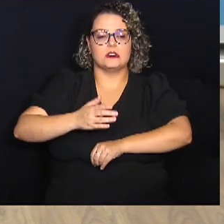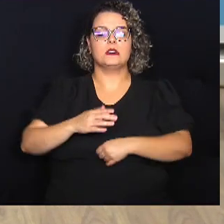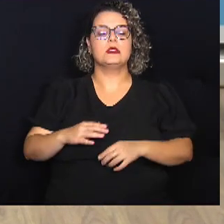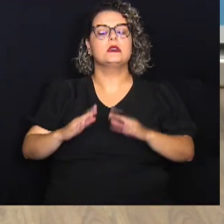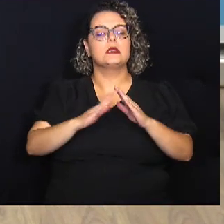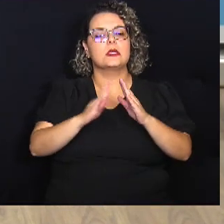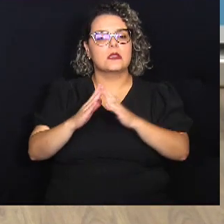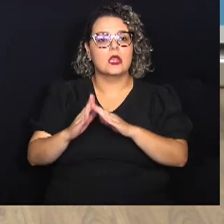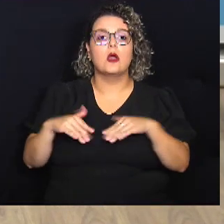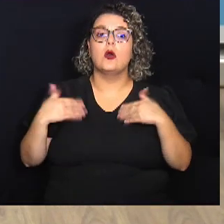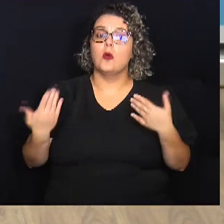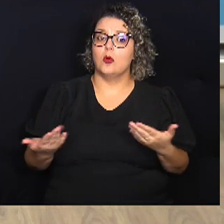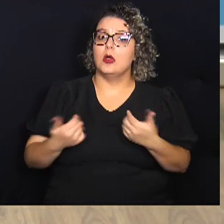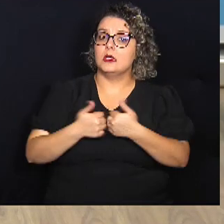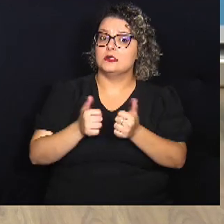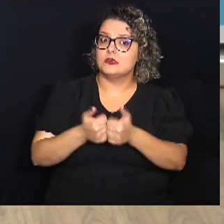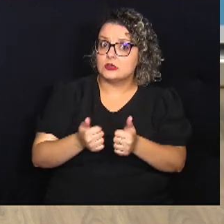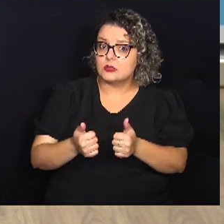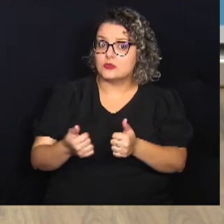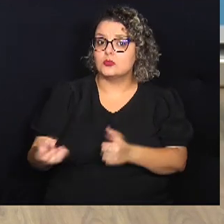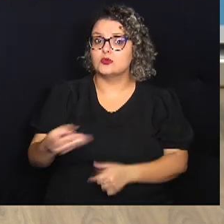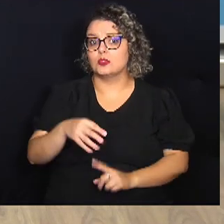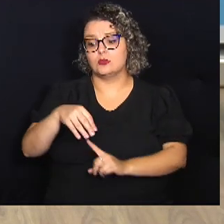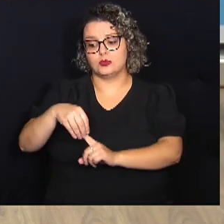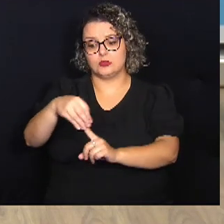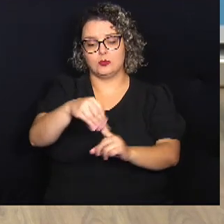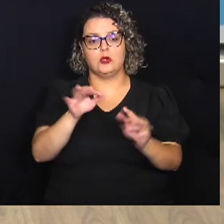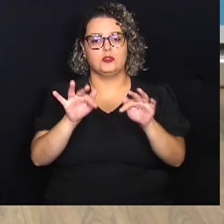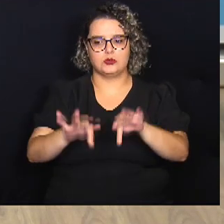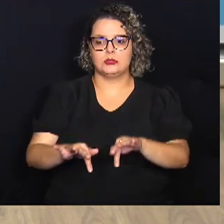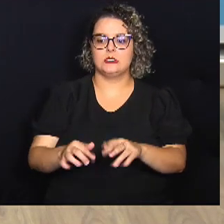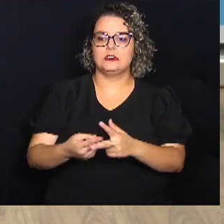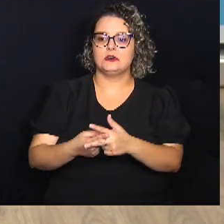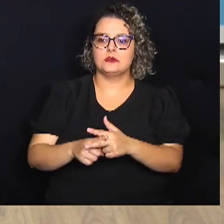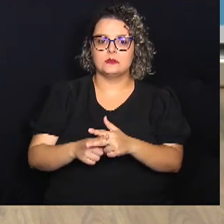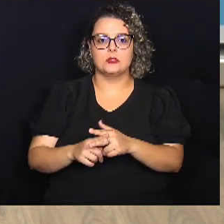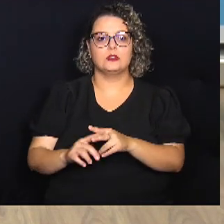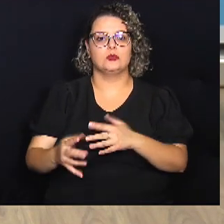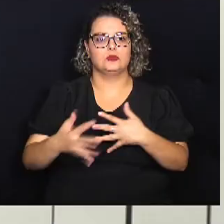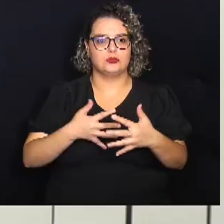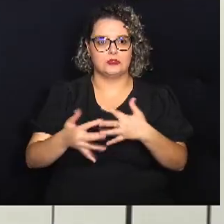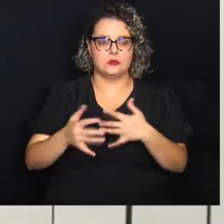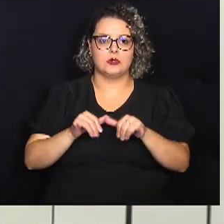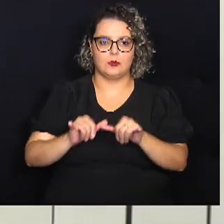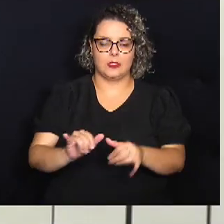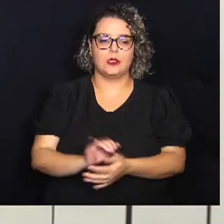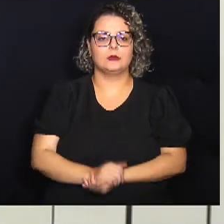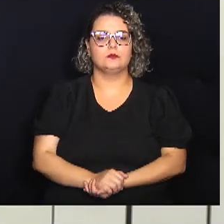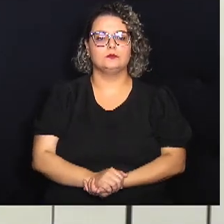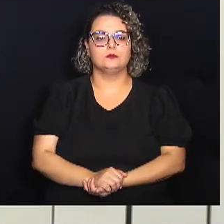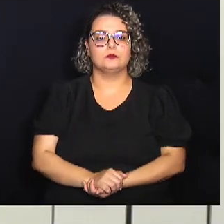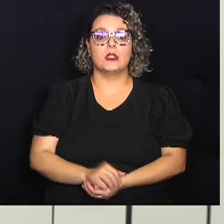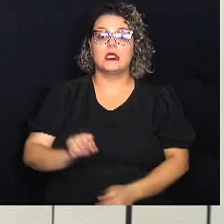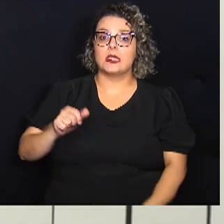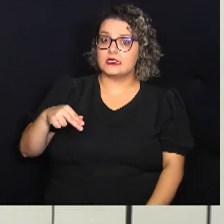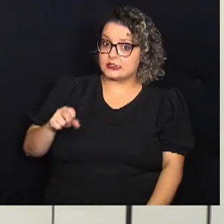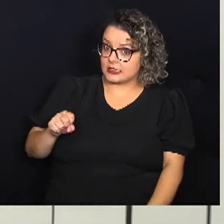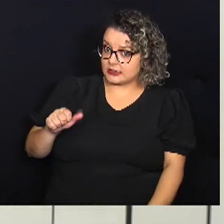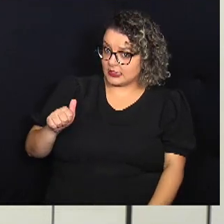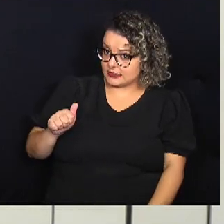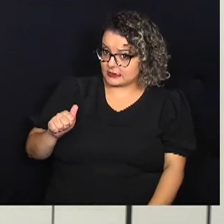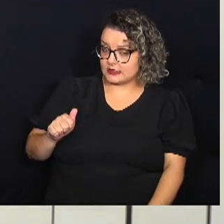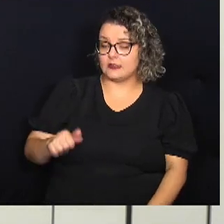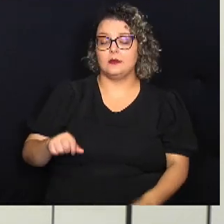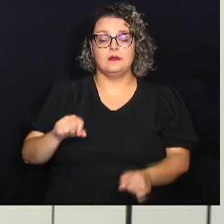as linhas, os novos pontos finais nesse período aí de reforma do Terminal Mercado. E a Sanasa fará a substituição